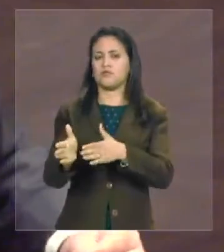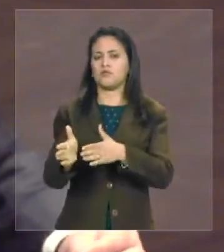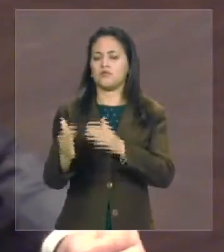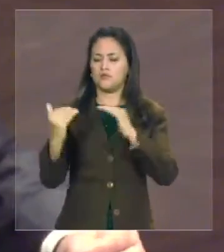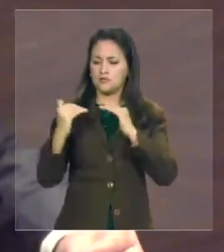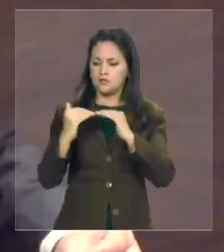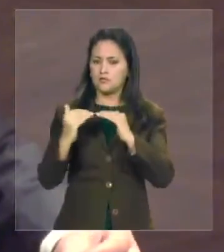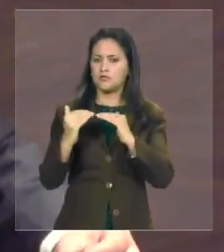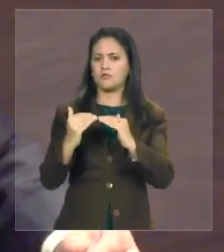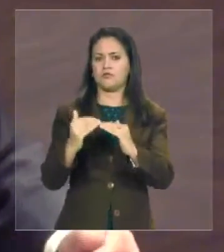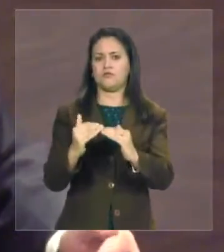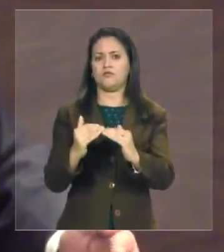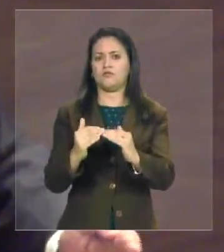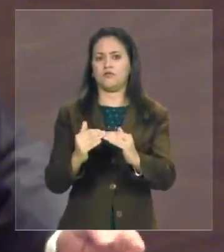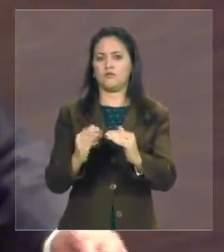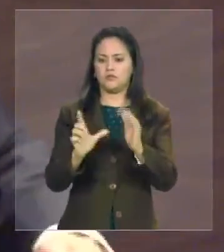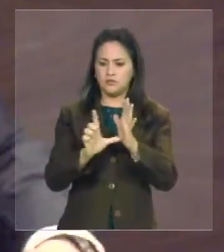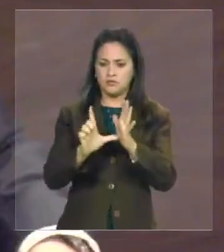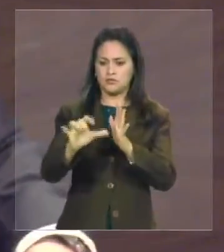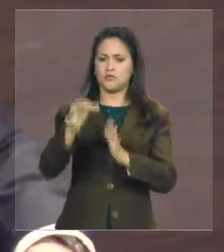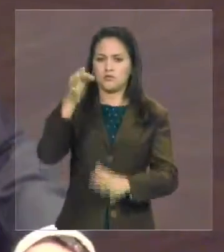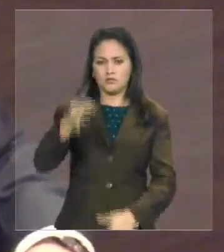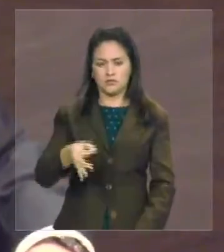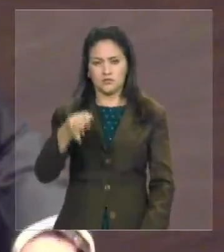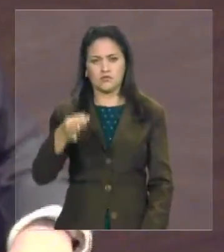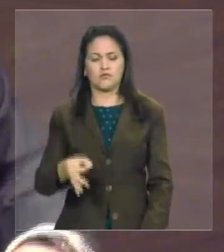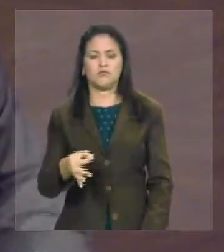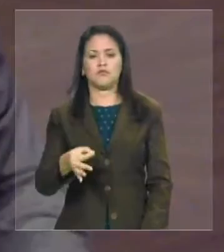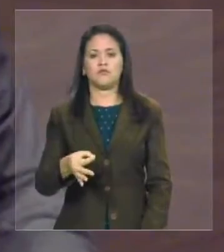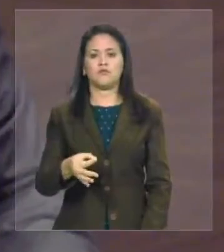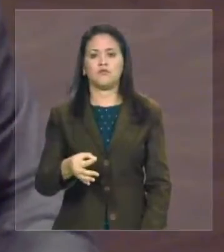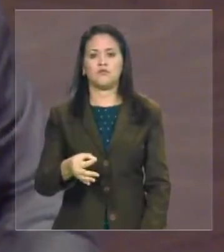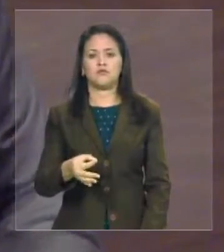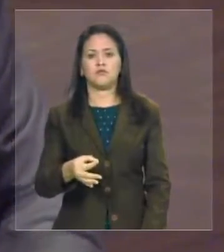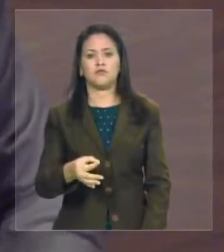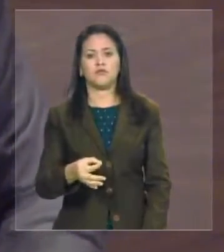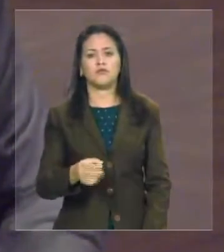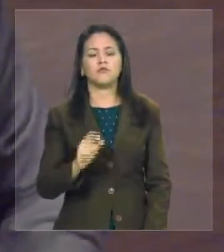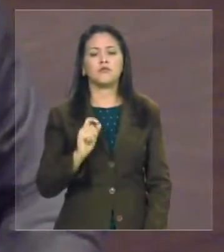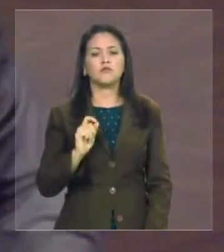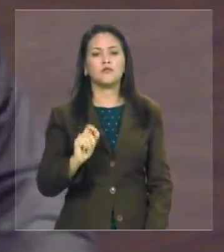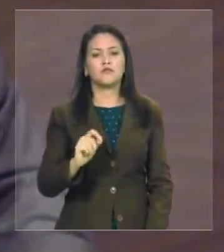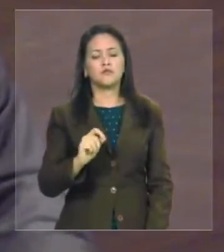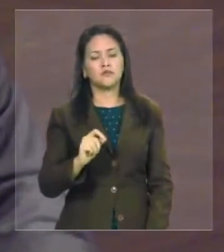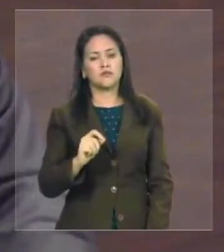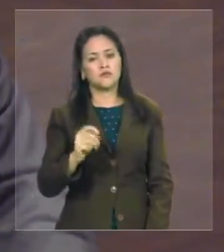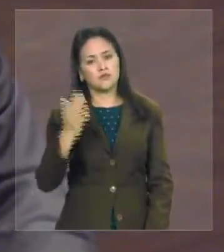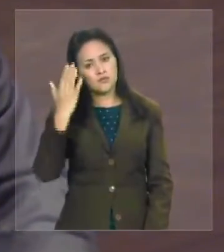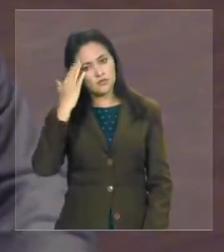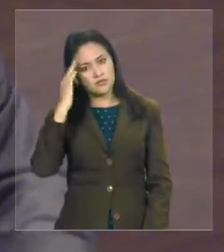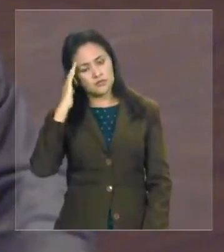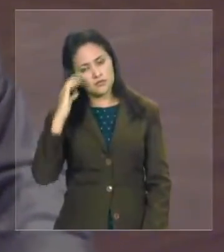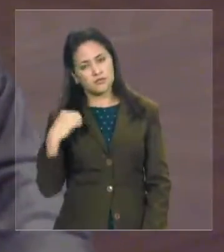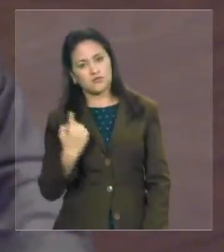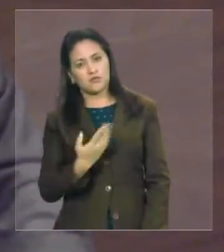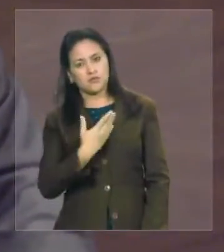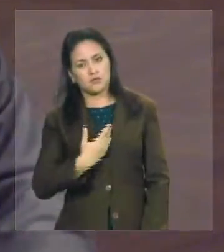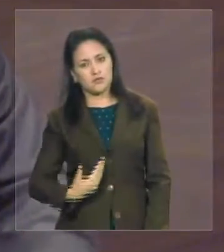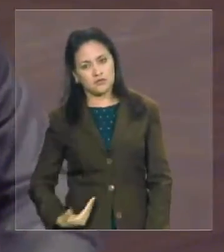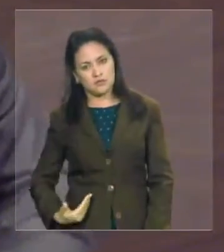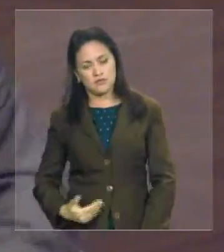coerente, legal, que assim entende o nosso governador. Portanto,